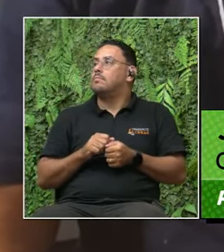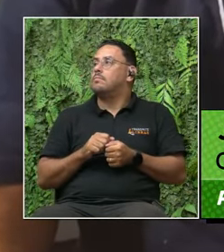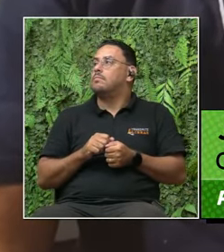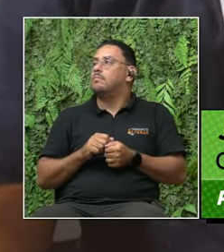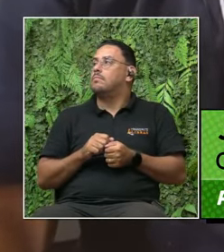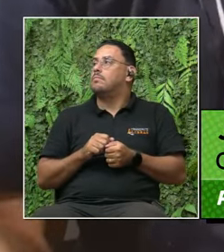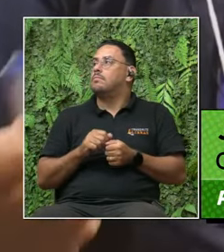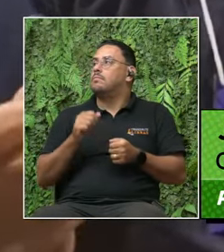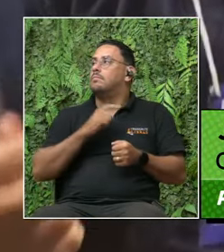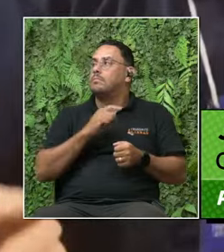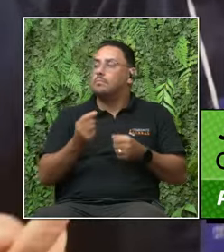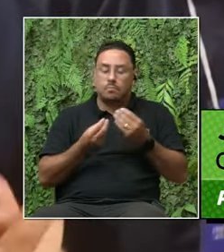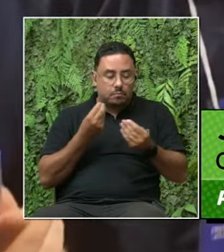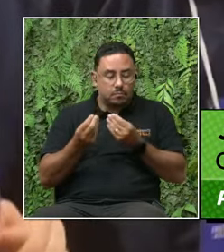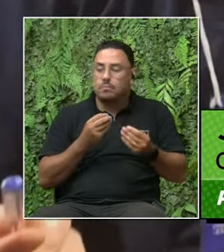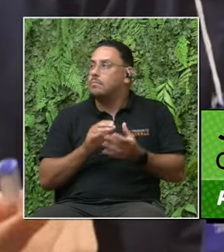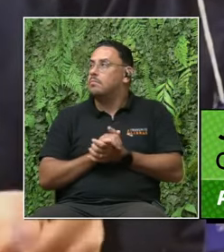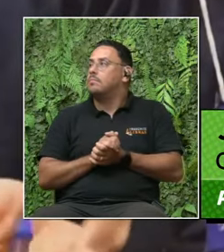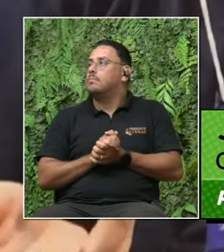Lucas